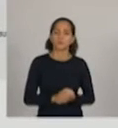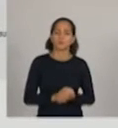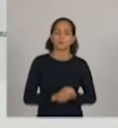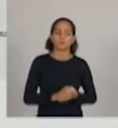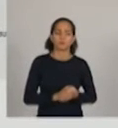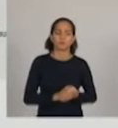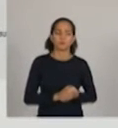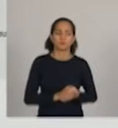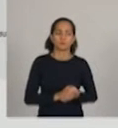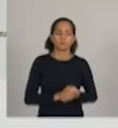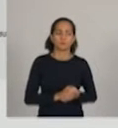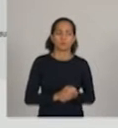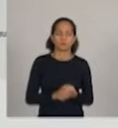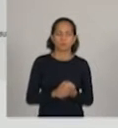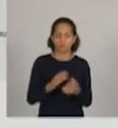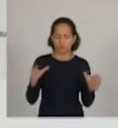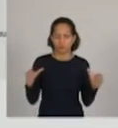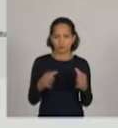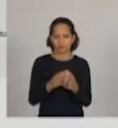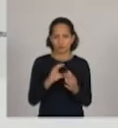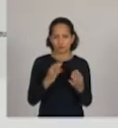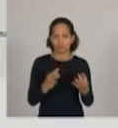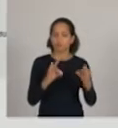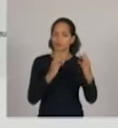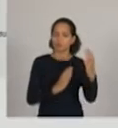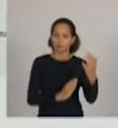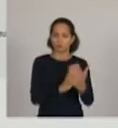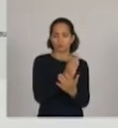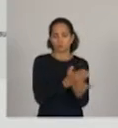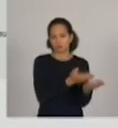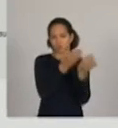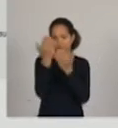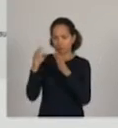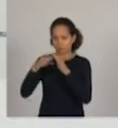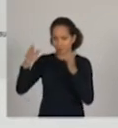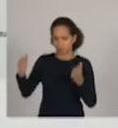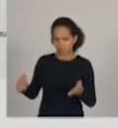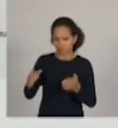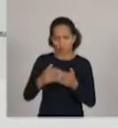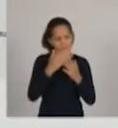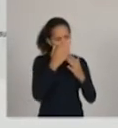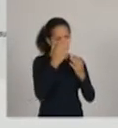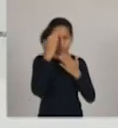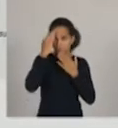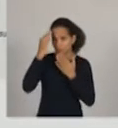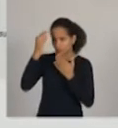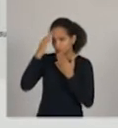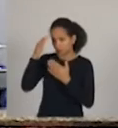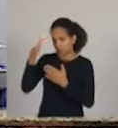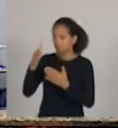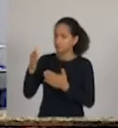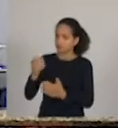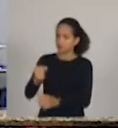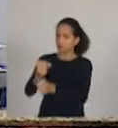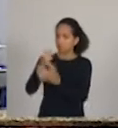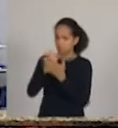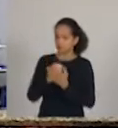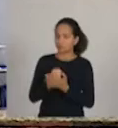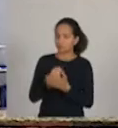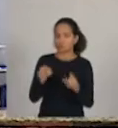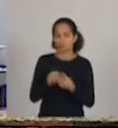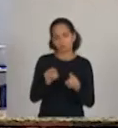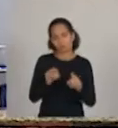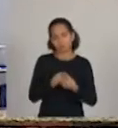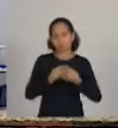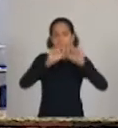Presidente, matéria aprovada na Comissão de Ciência e Tecnologia e devolvo à mesa. Muito obrigado, deputado Alexandre Chabim, pela sua colaboração e por preencher a